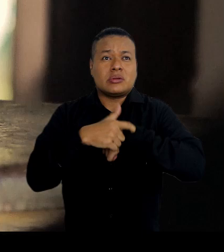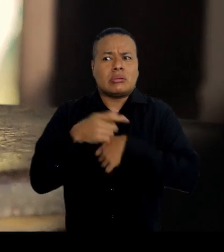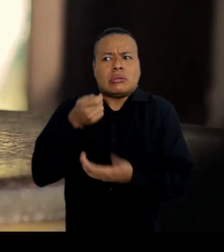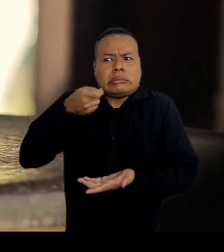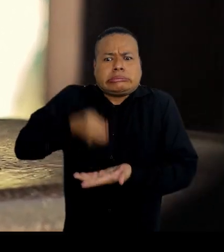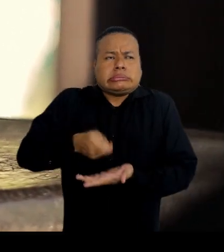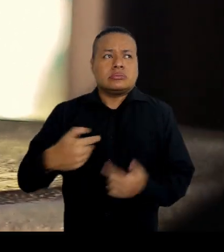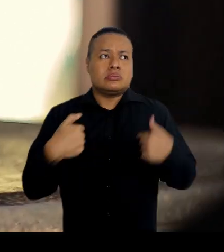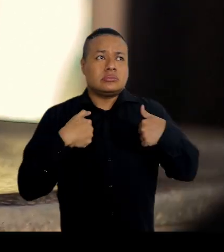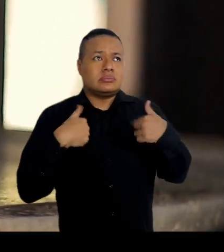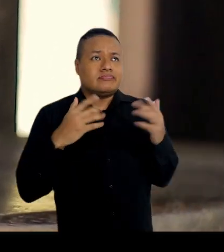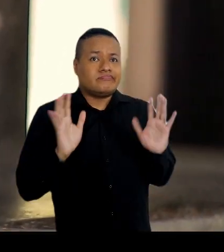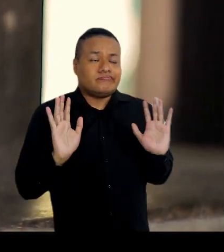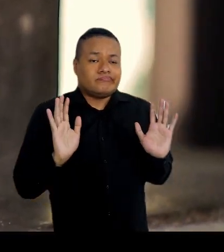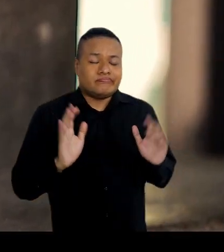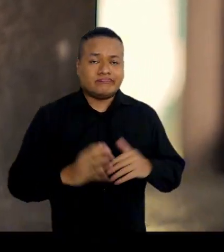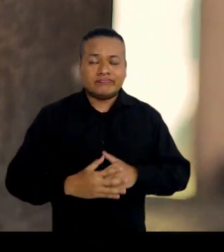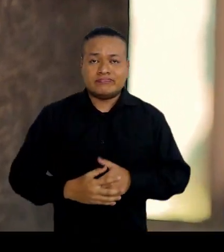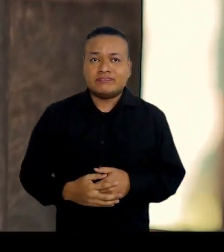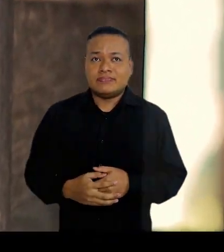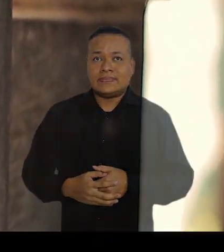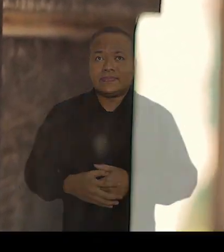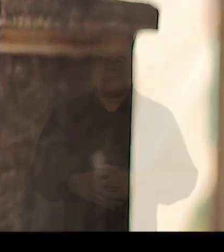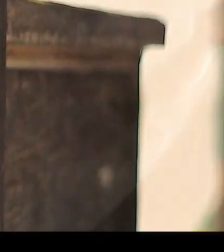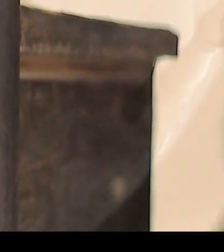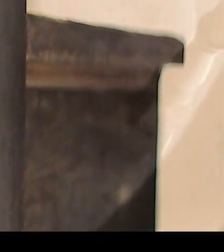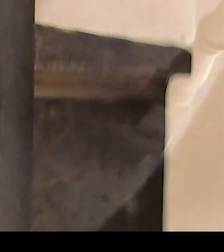um pouco rígido.